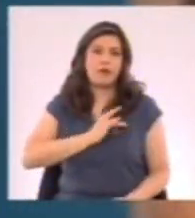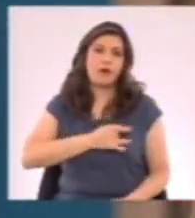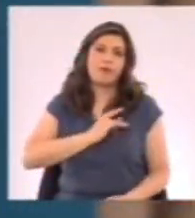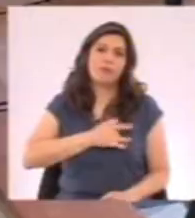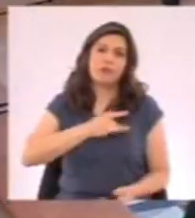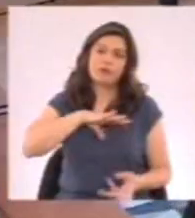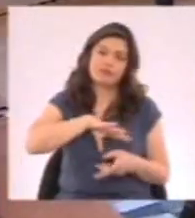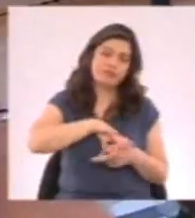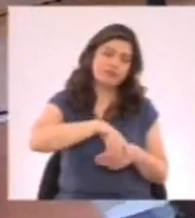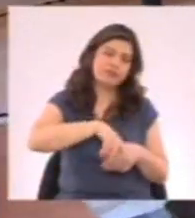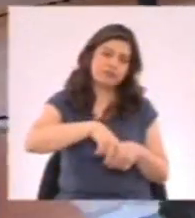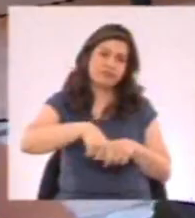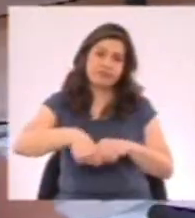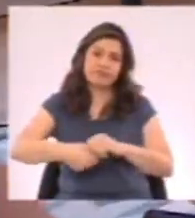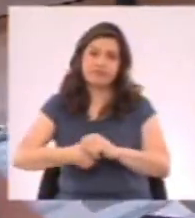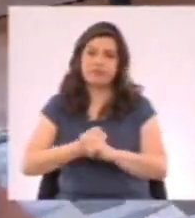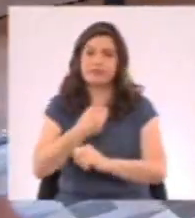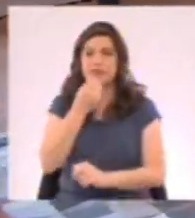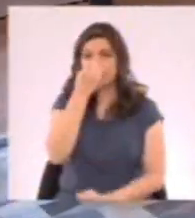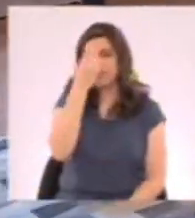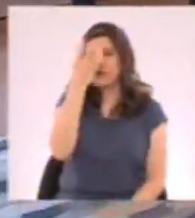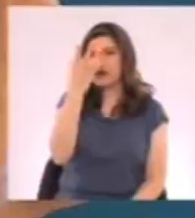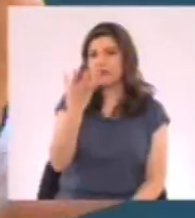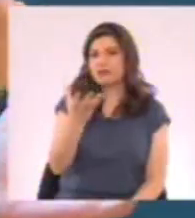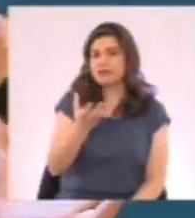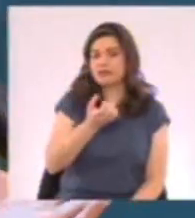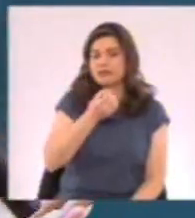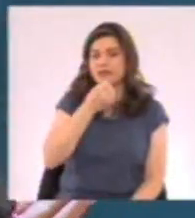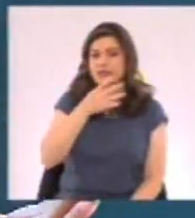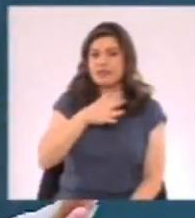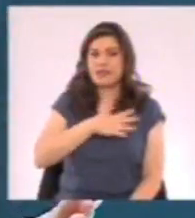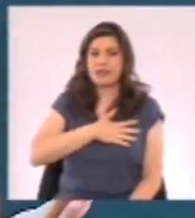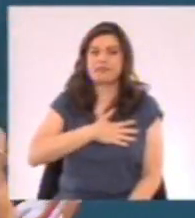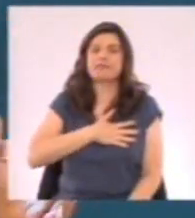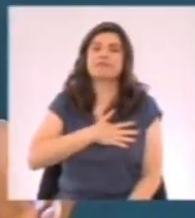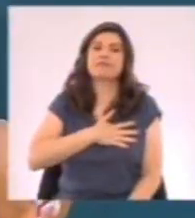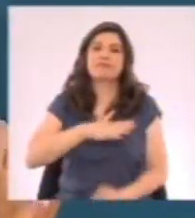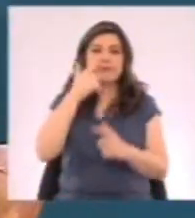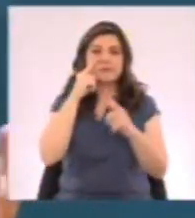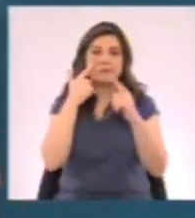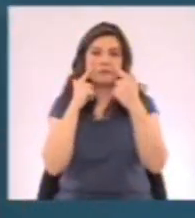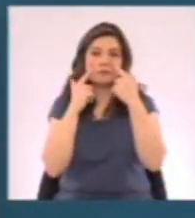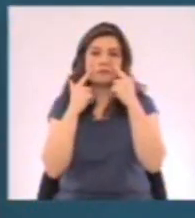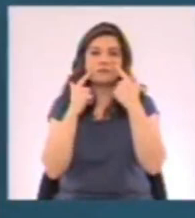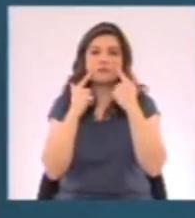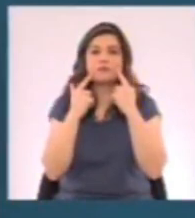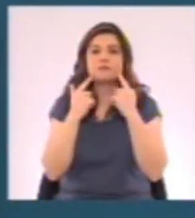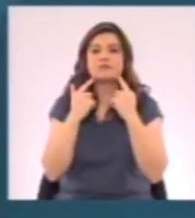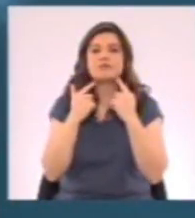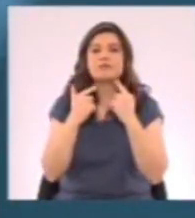desfeito, rosa saca ao peito, lágrima que deito